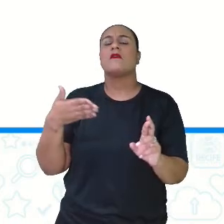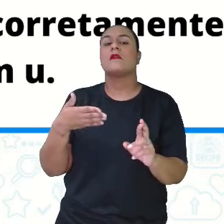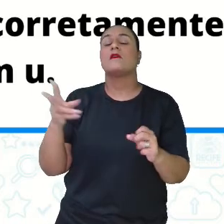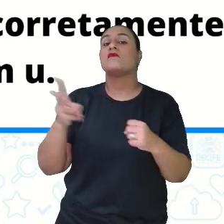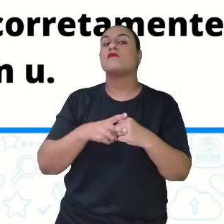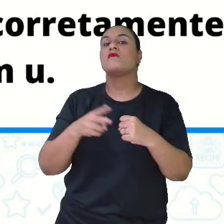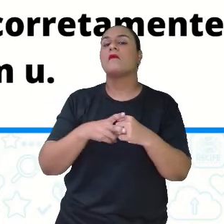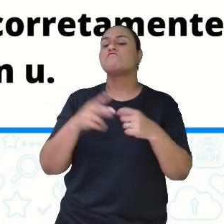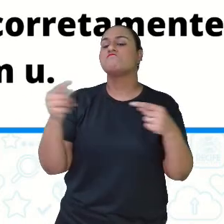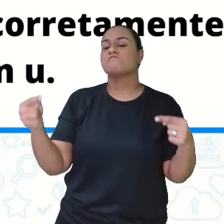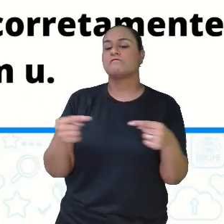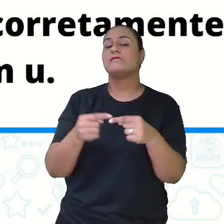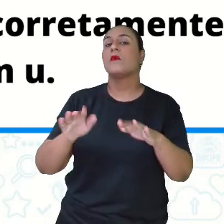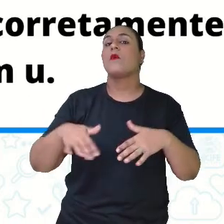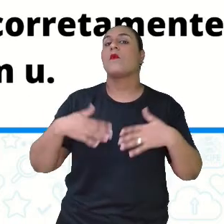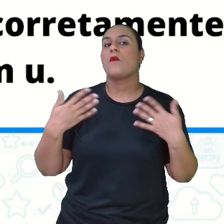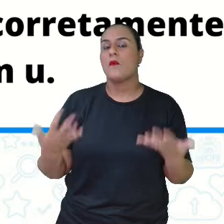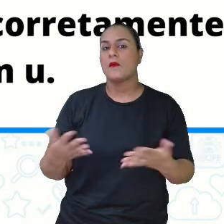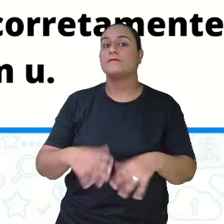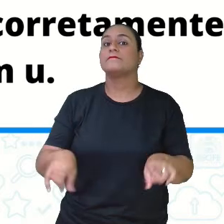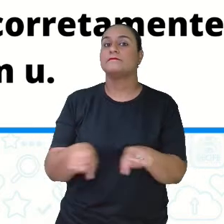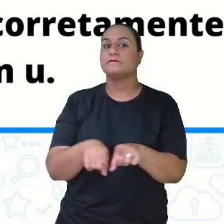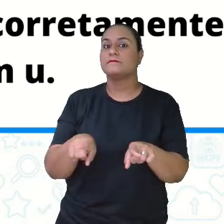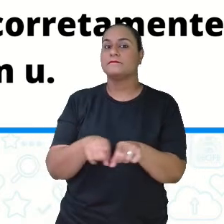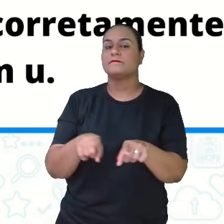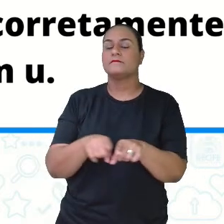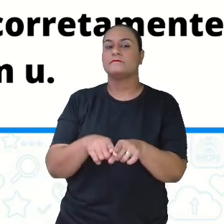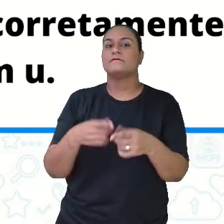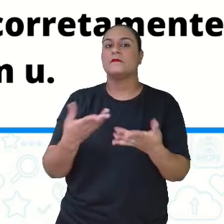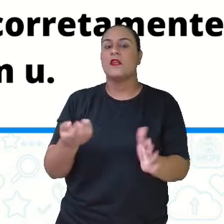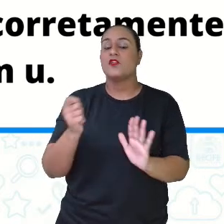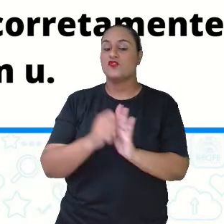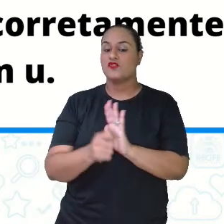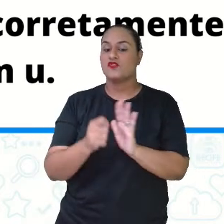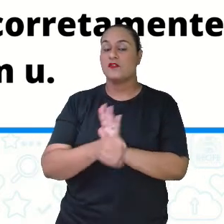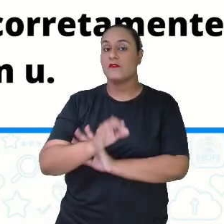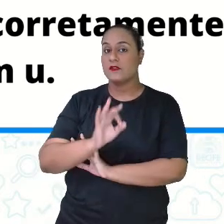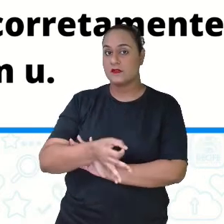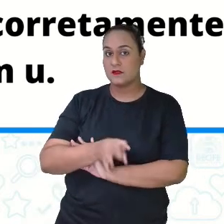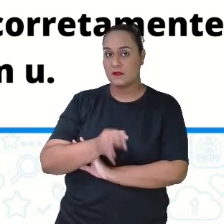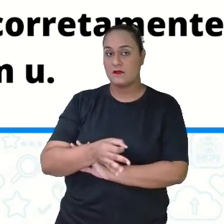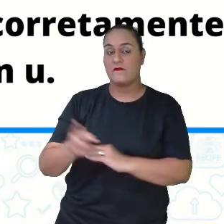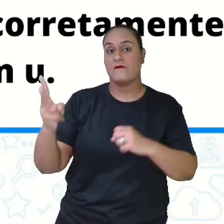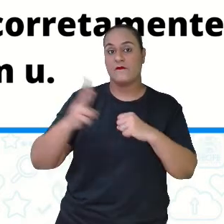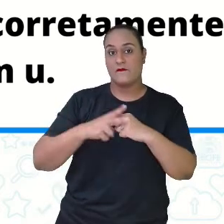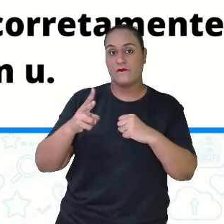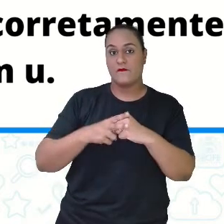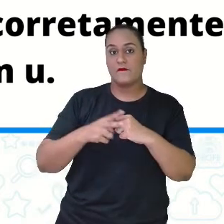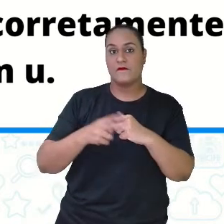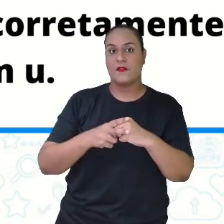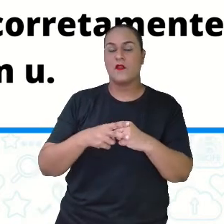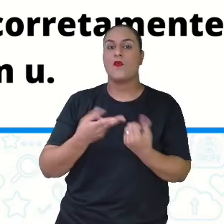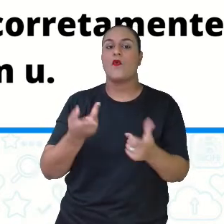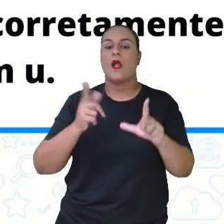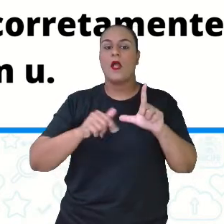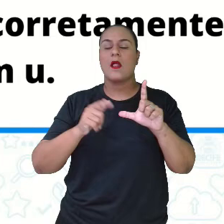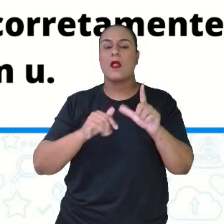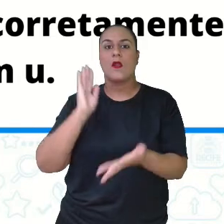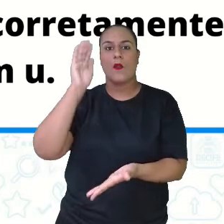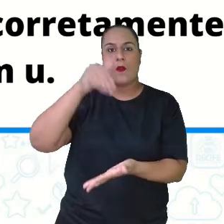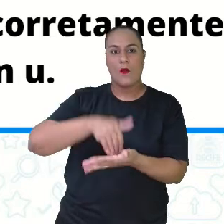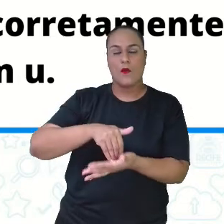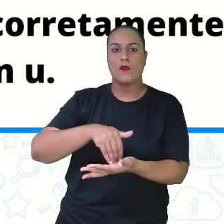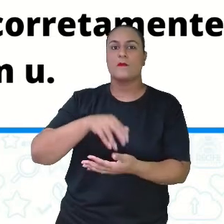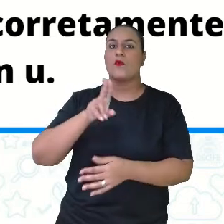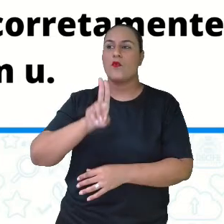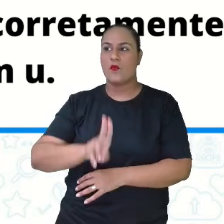vai identificar. E reconhecer e escrever corretamente os verbos terminados em U,